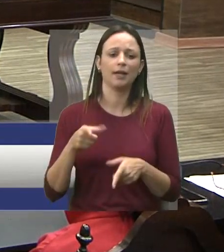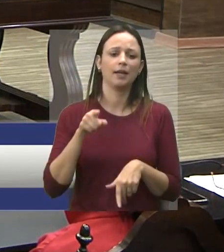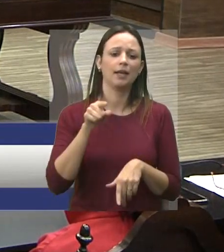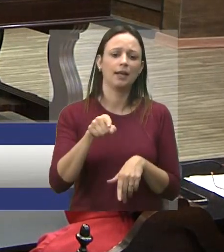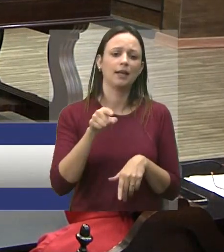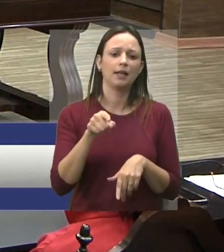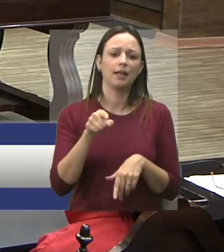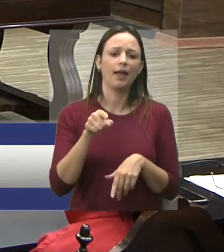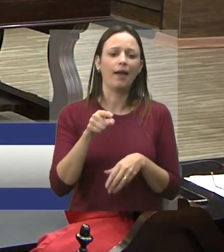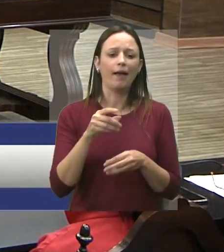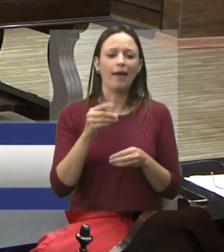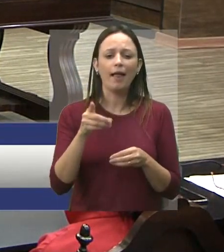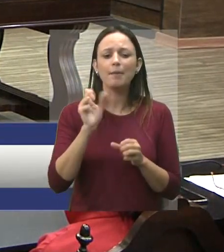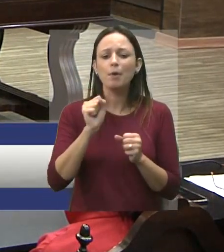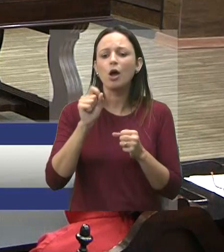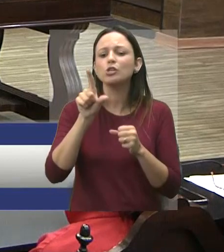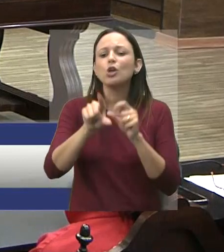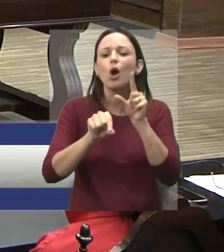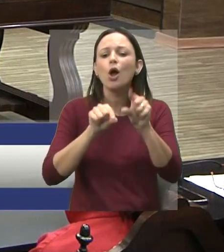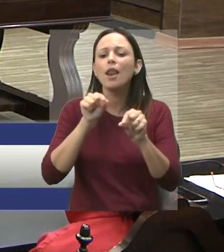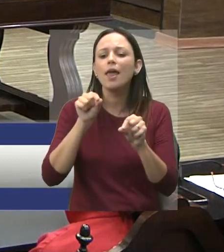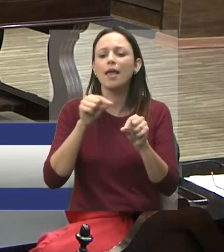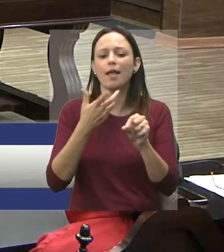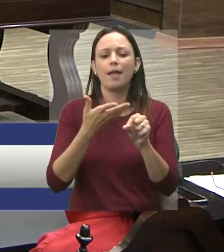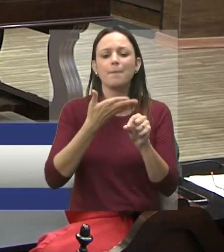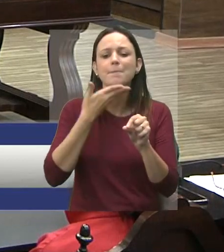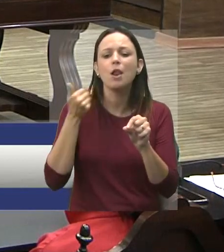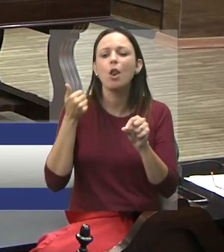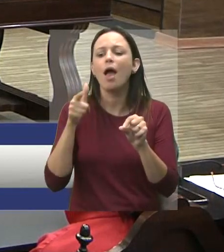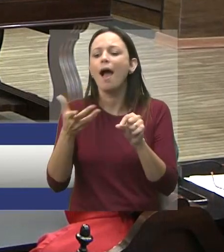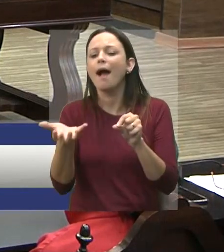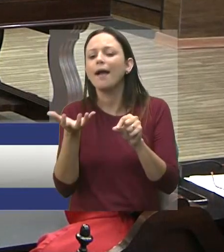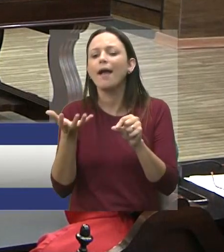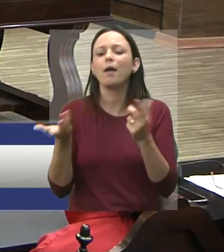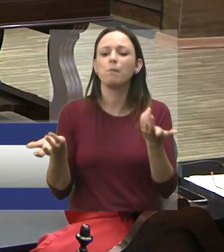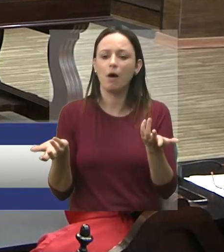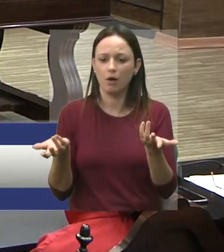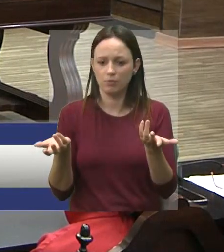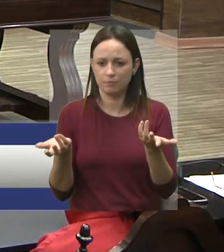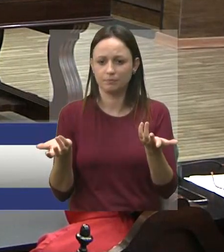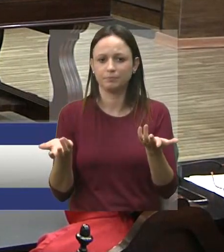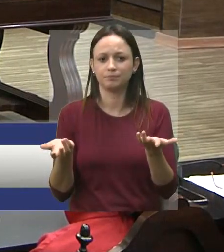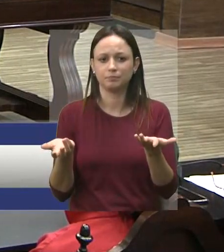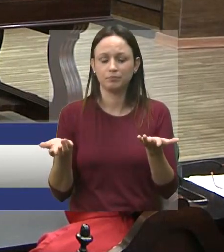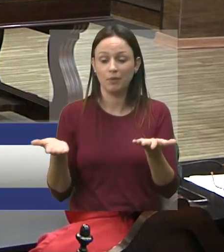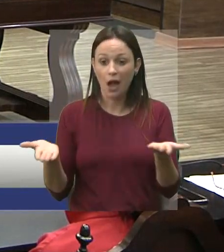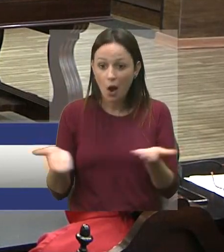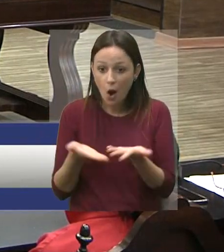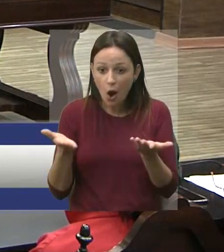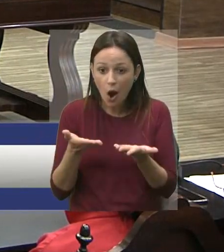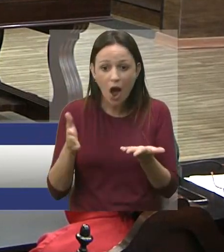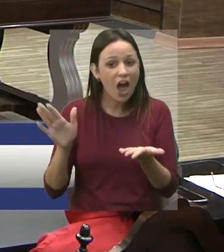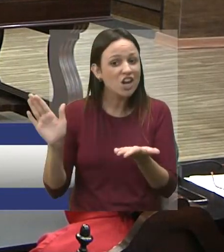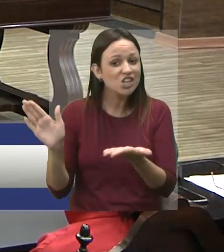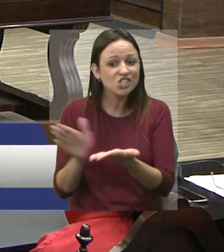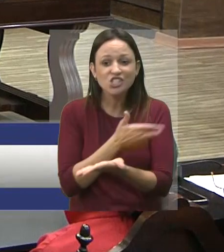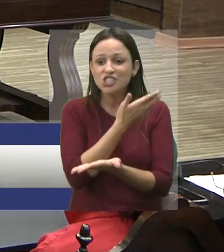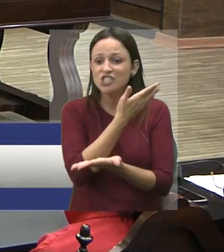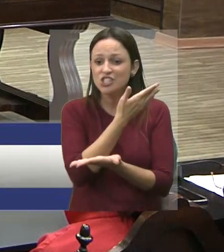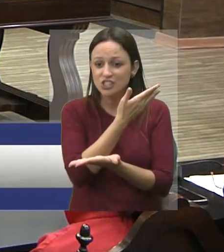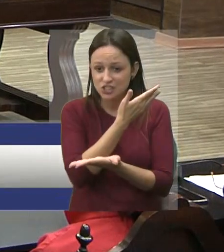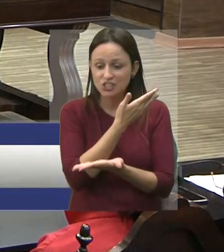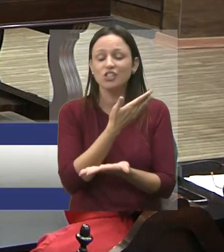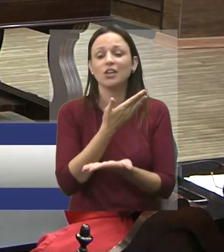de um benefício melhor. Agora, tudo isso é tirado, pessoas que estavam na expectativa de